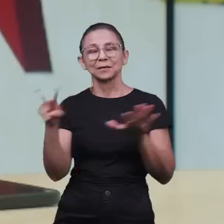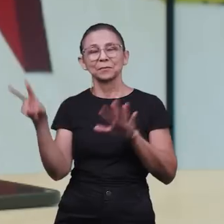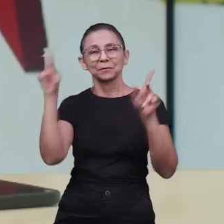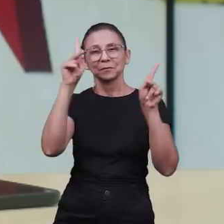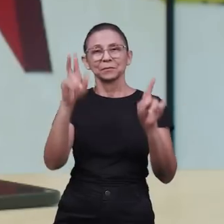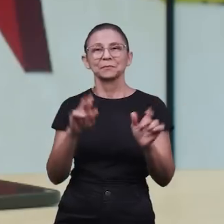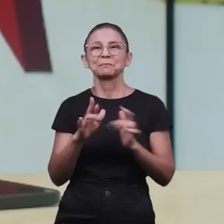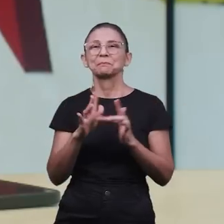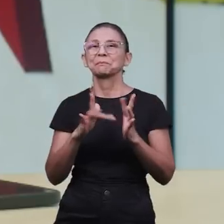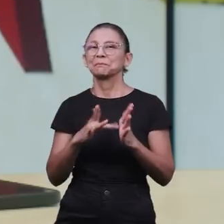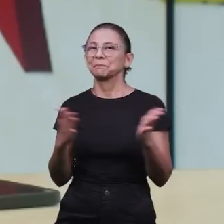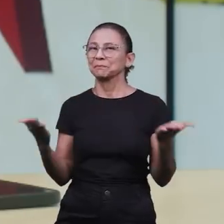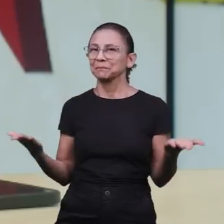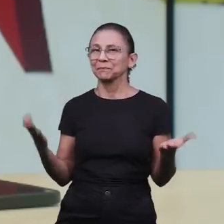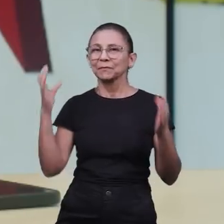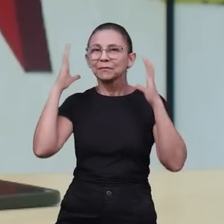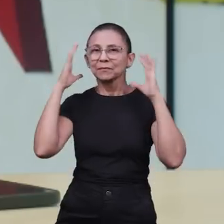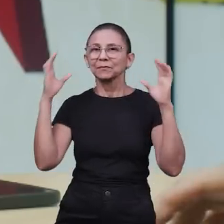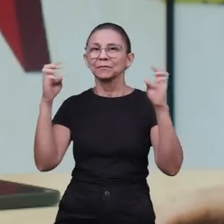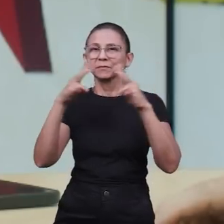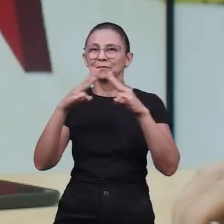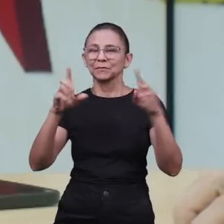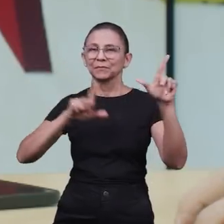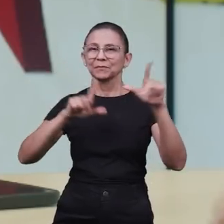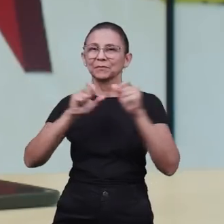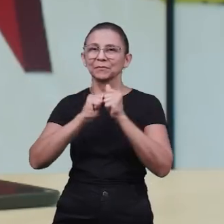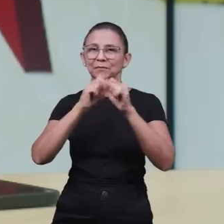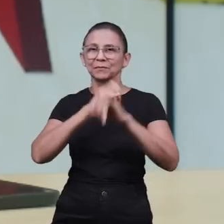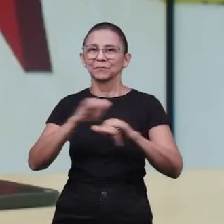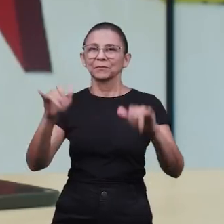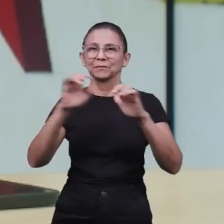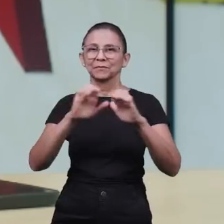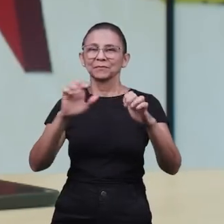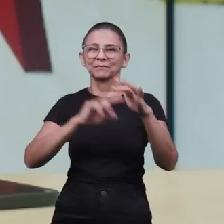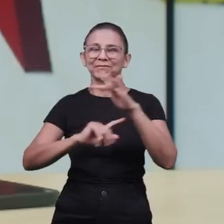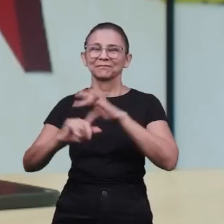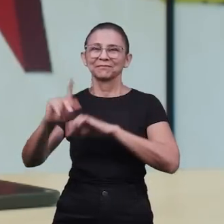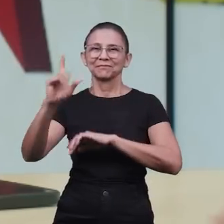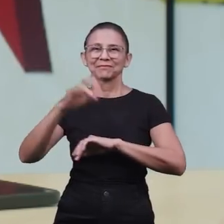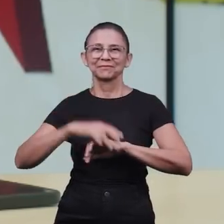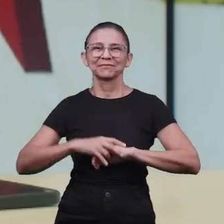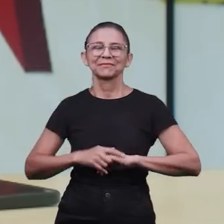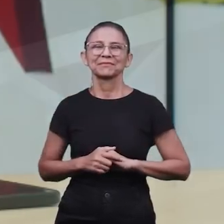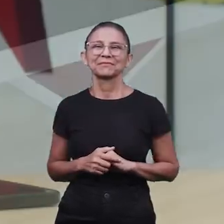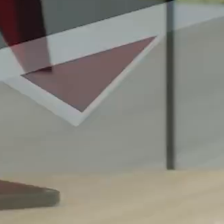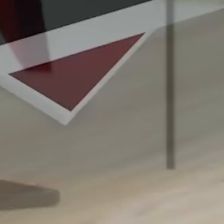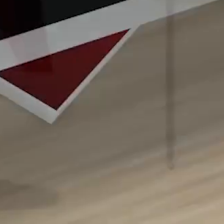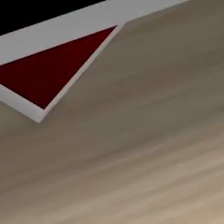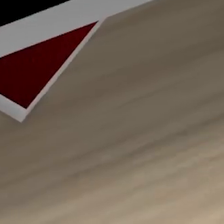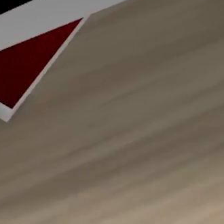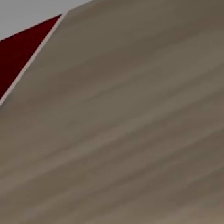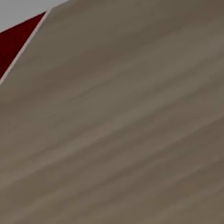boa semana, a paz do Senhor Jesus. Rádio e TV Manaim juntas, anunciando o Evangelho Eterno.